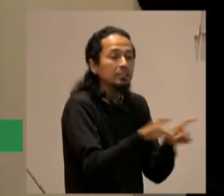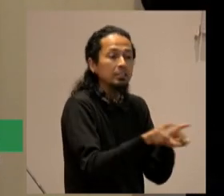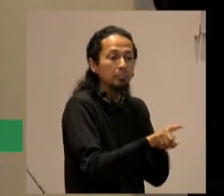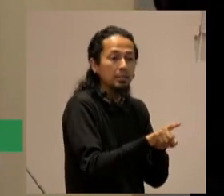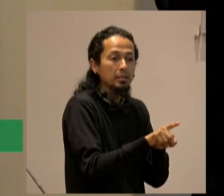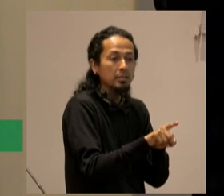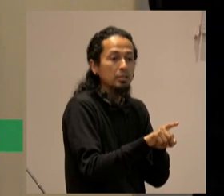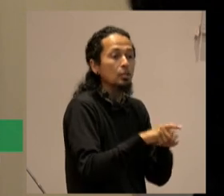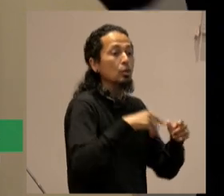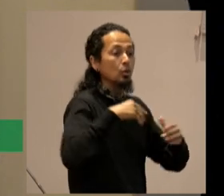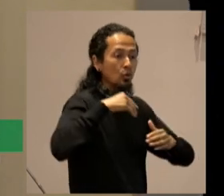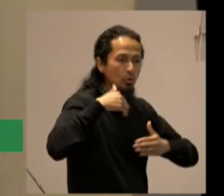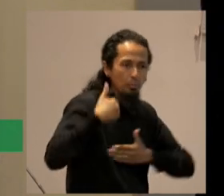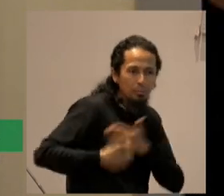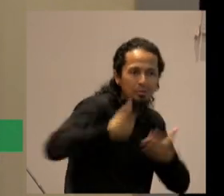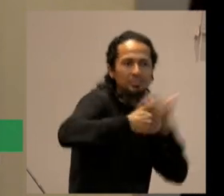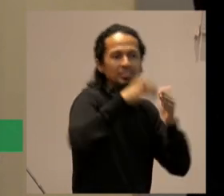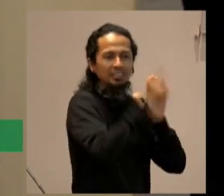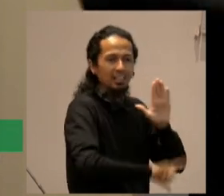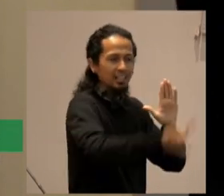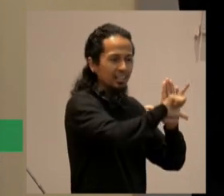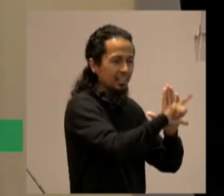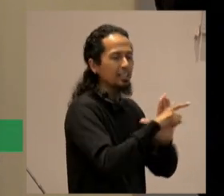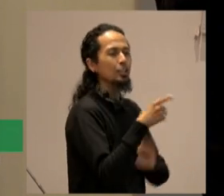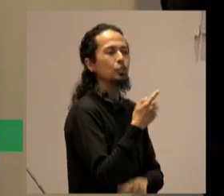de implementação da Lei Municipal